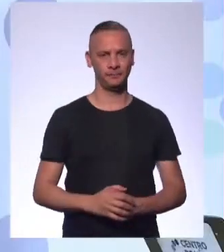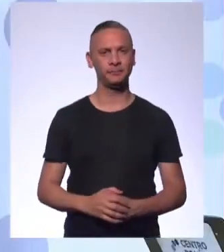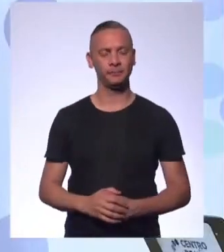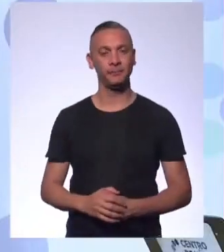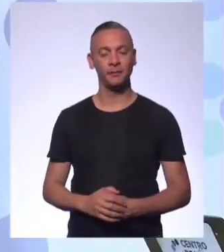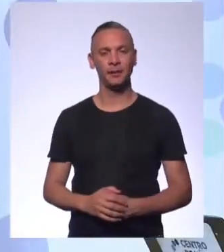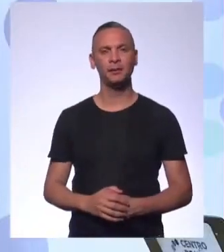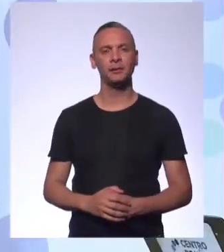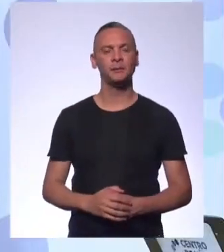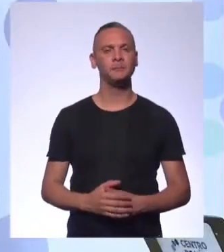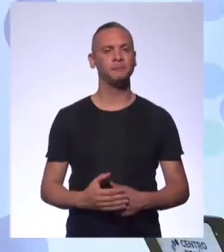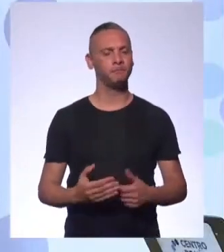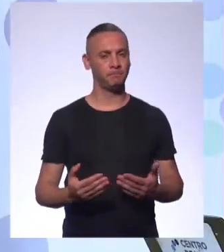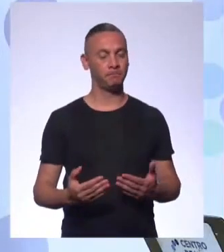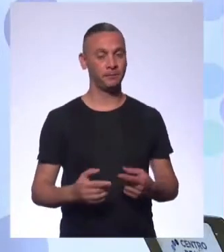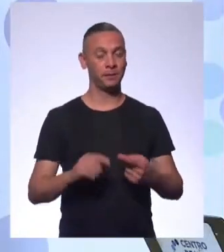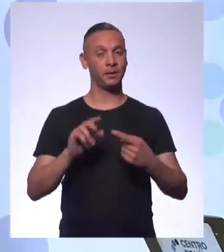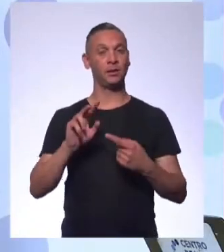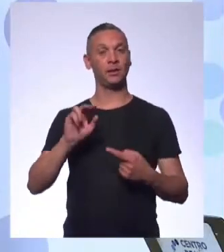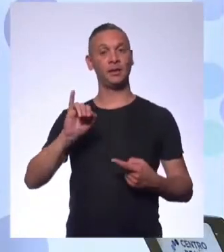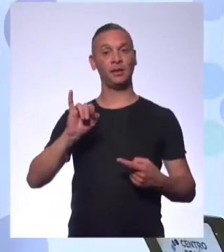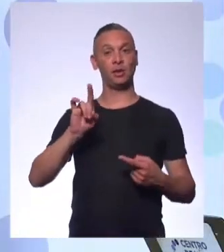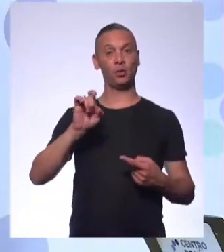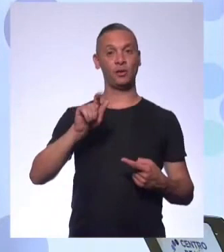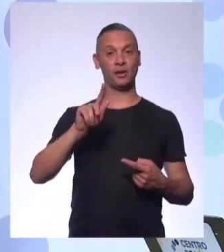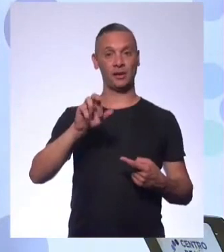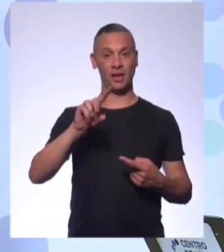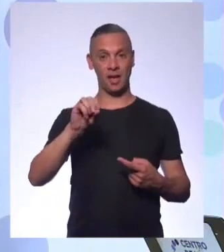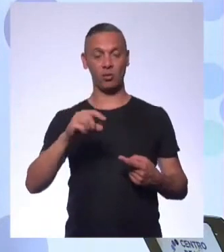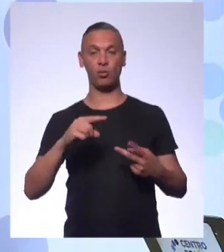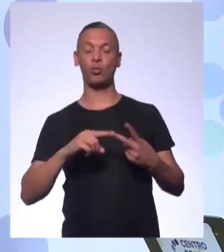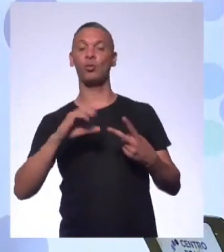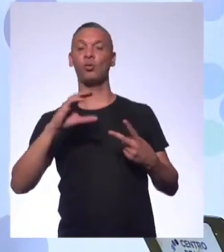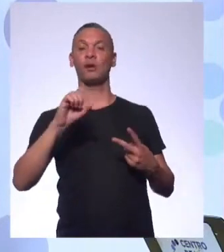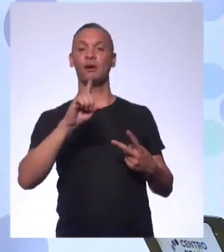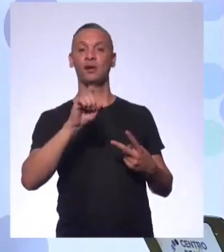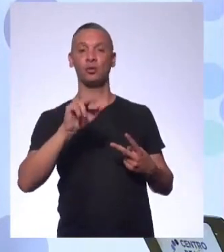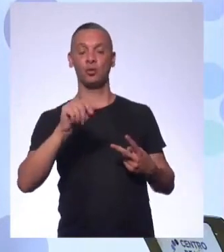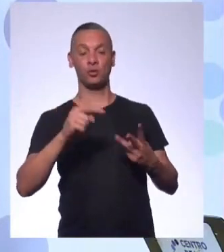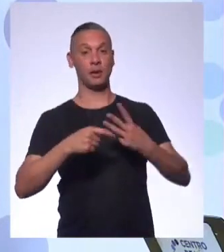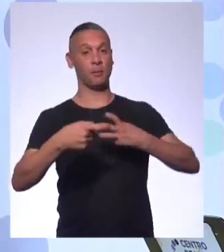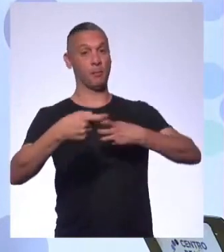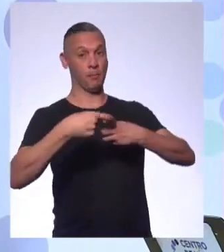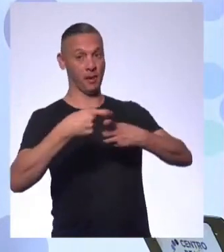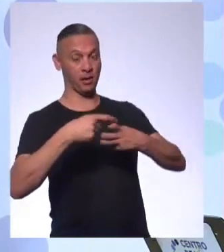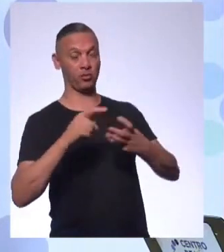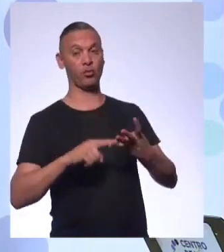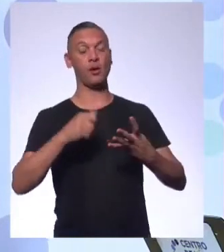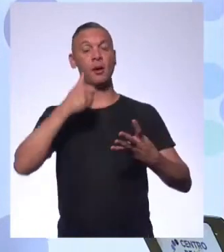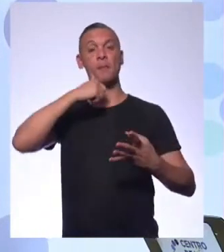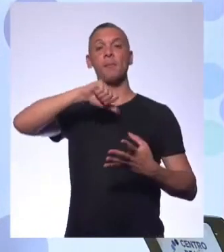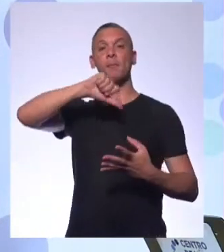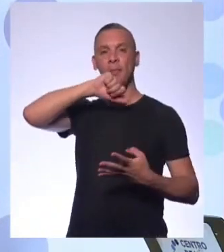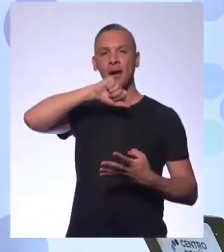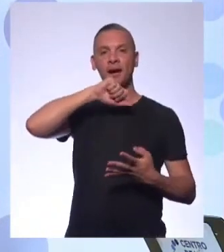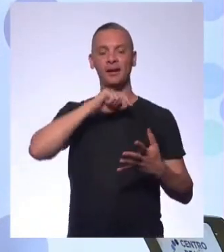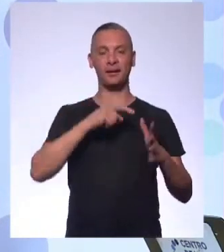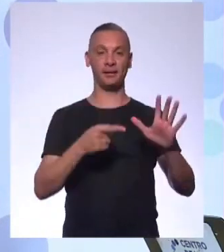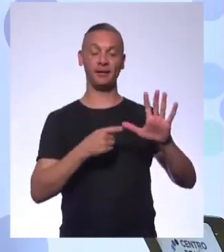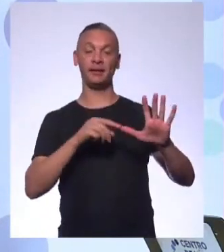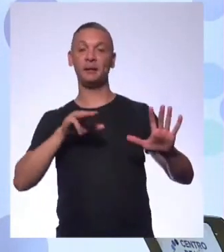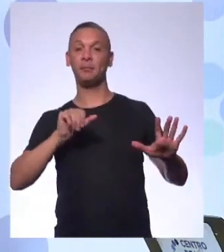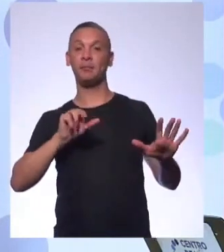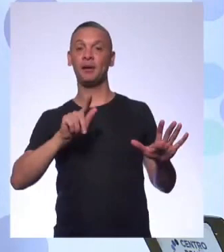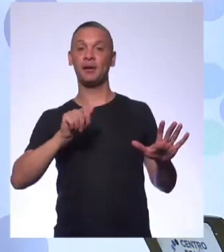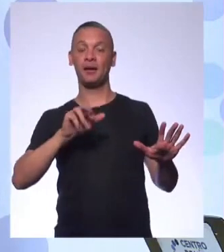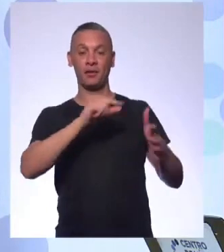são os personagens? O Idegardo, né, o Cazuza, né, o médico, a mãe dele, e é isso, a dona Margarida, né,